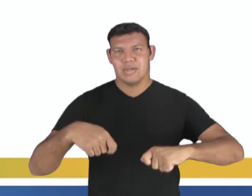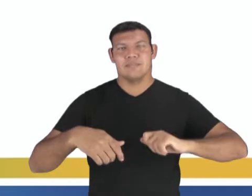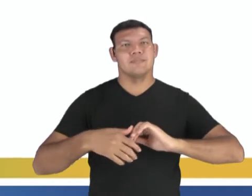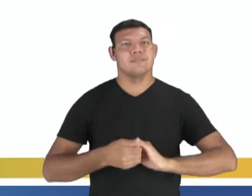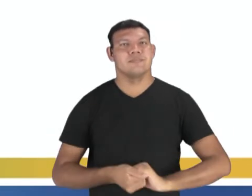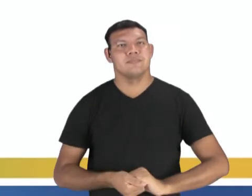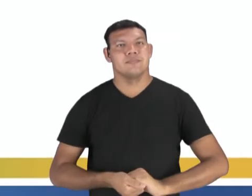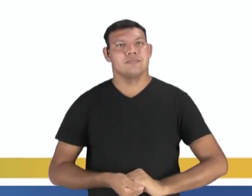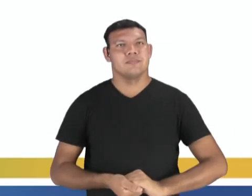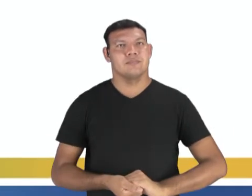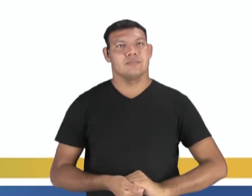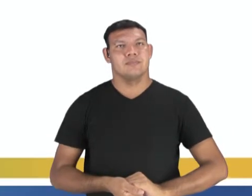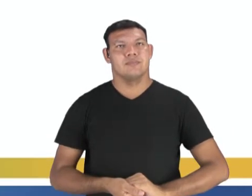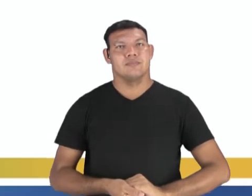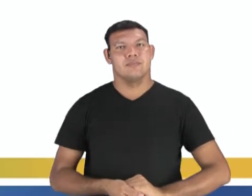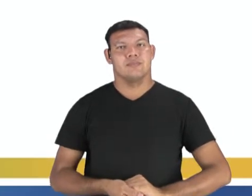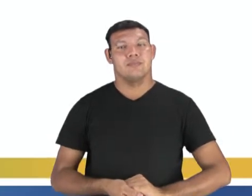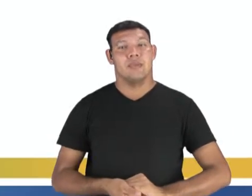da história.